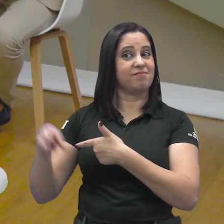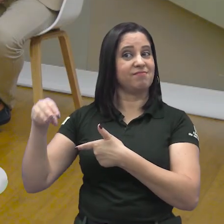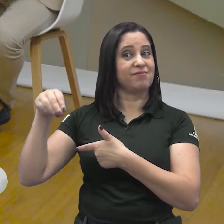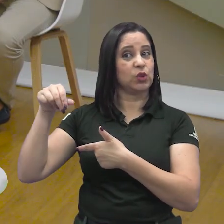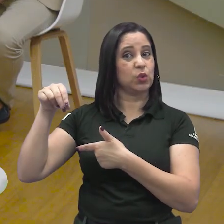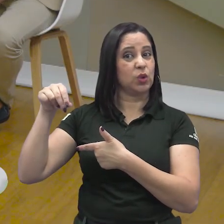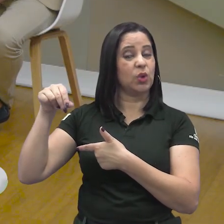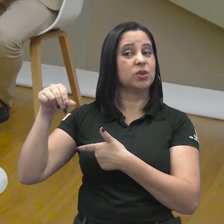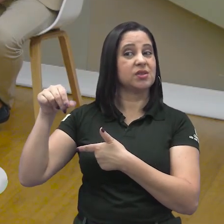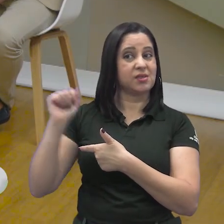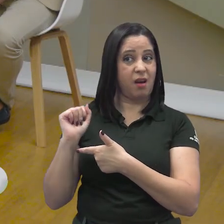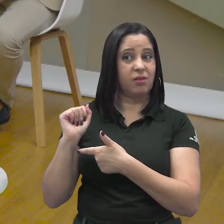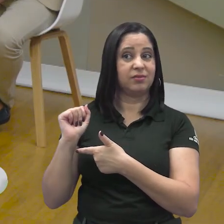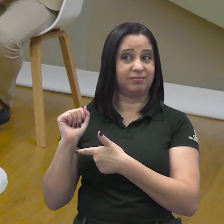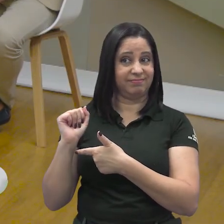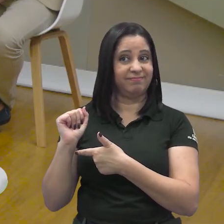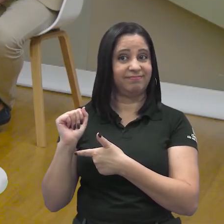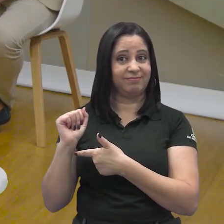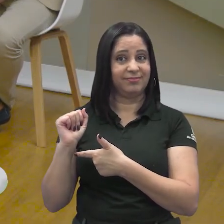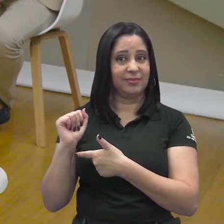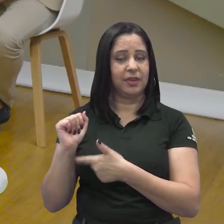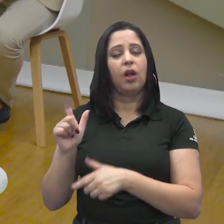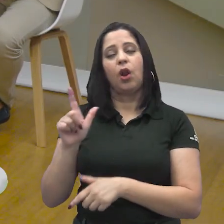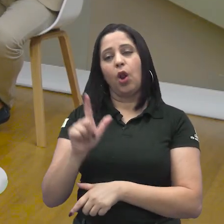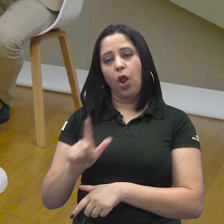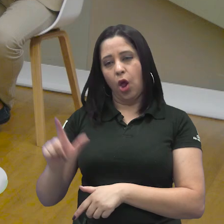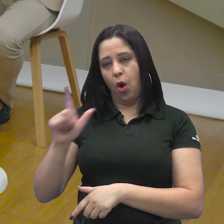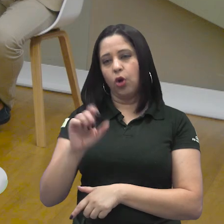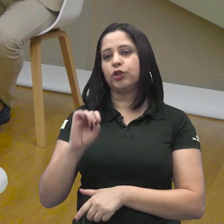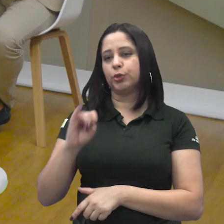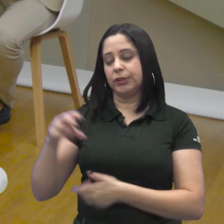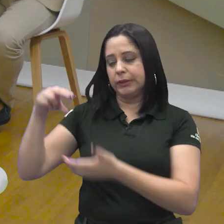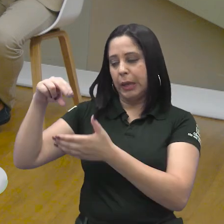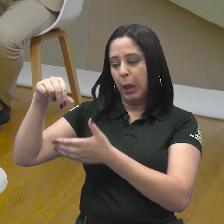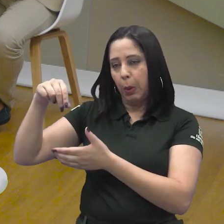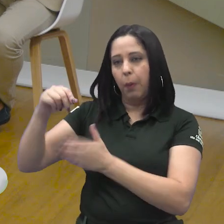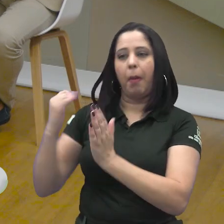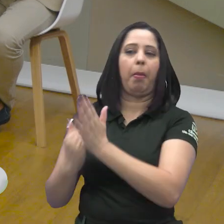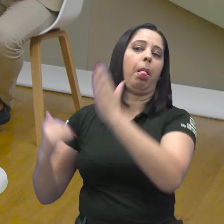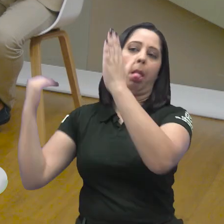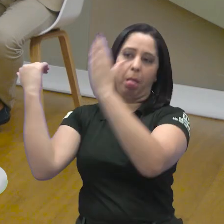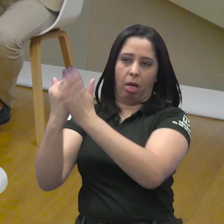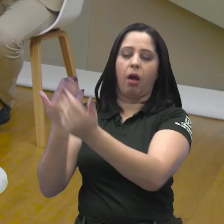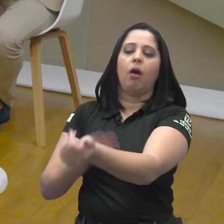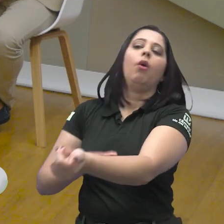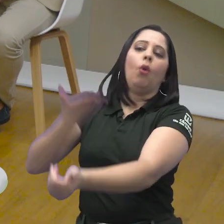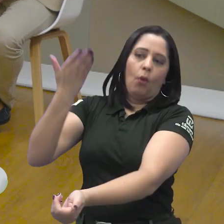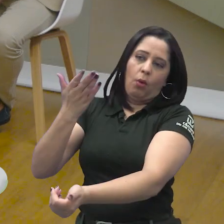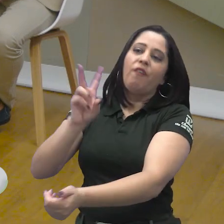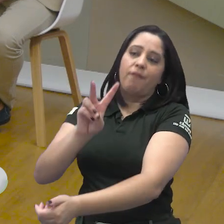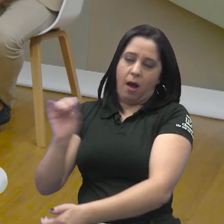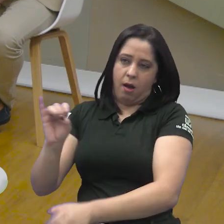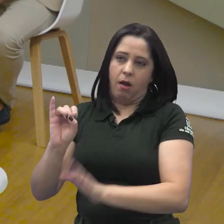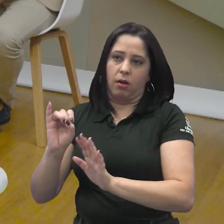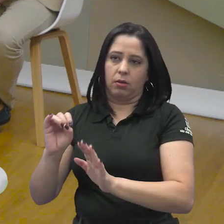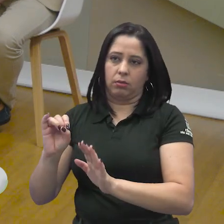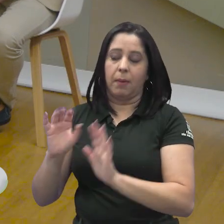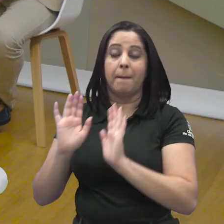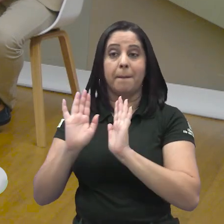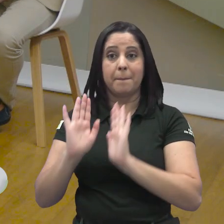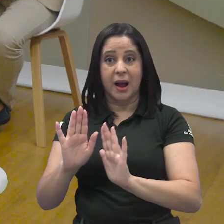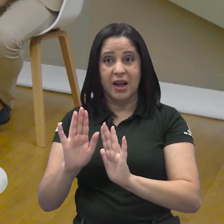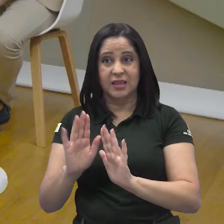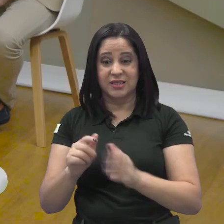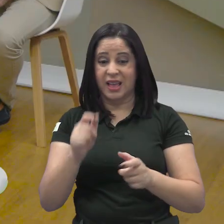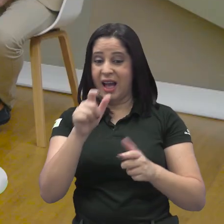de pressão alta, do que o próprio sal. É óbvio que se você exagerar muito no sal, a chance da pressão subir aumenta. Mas